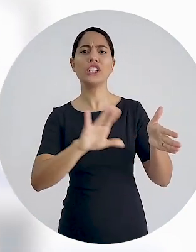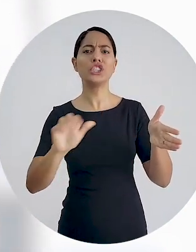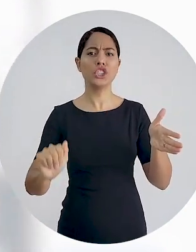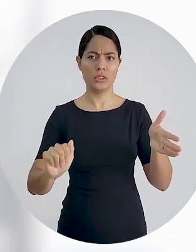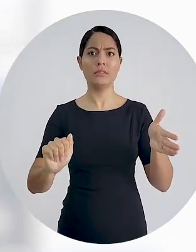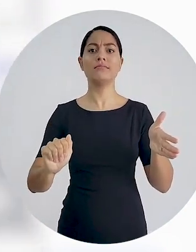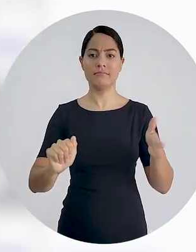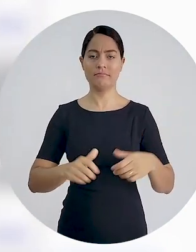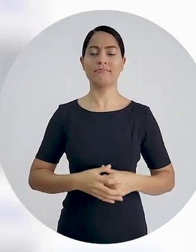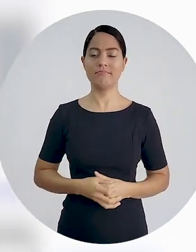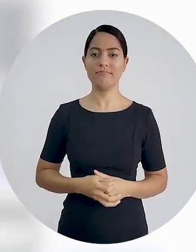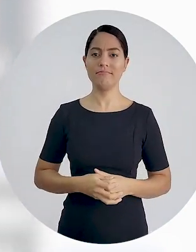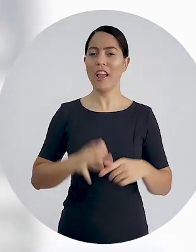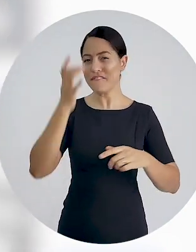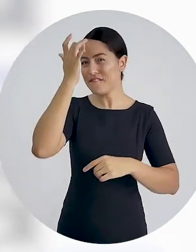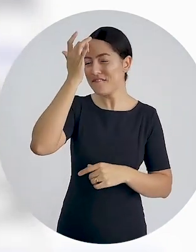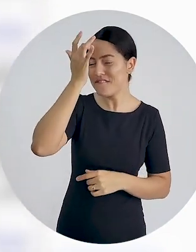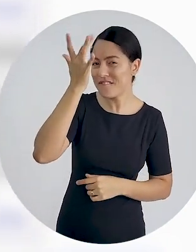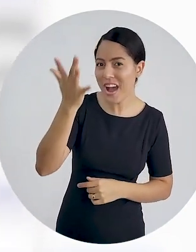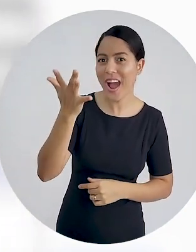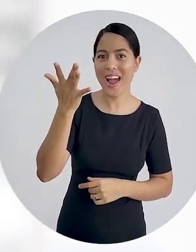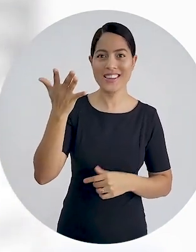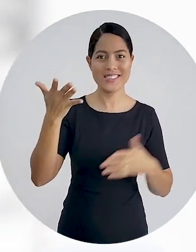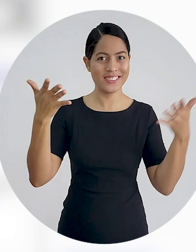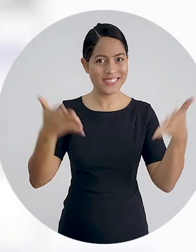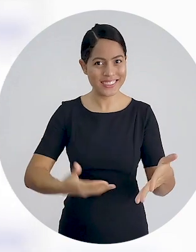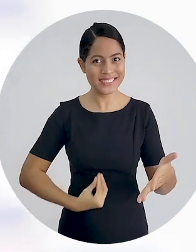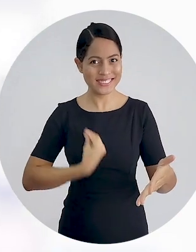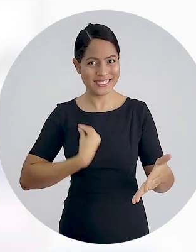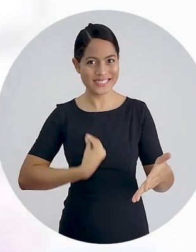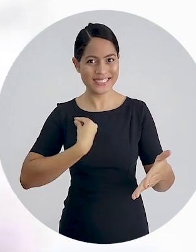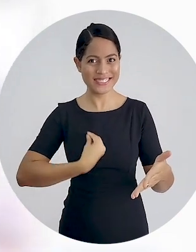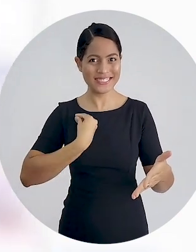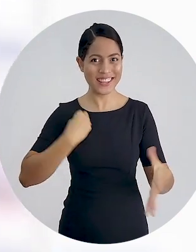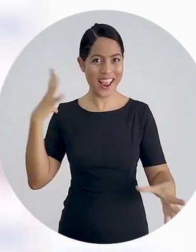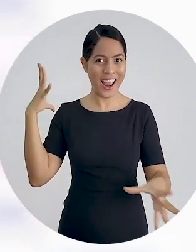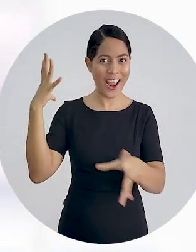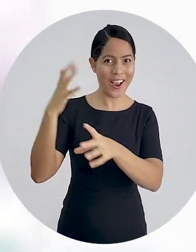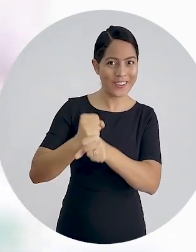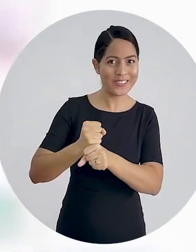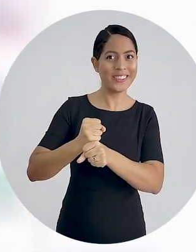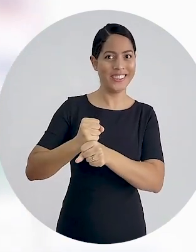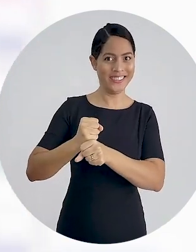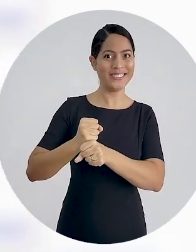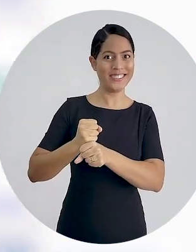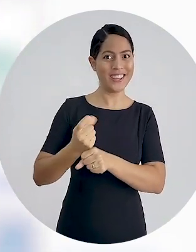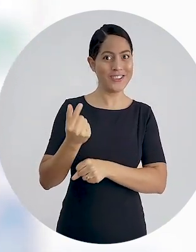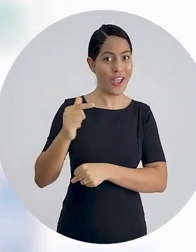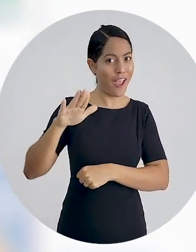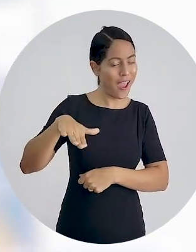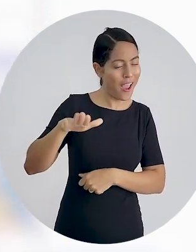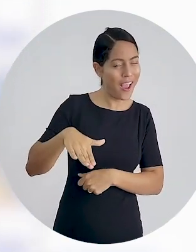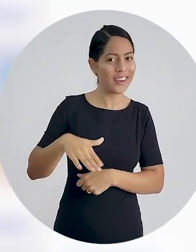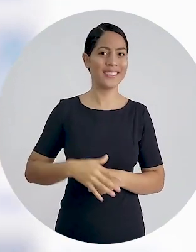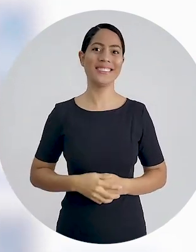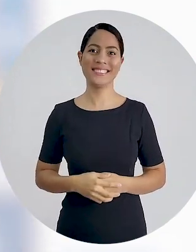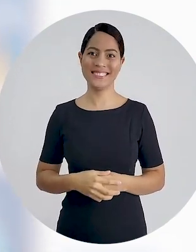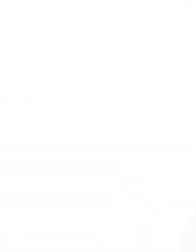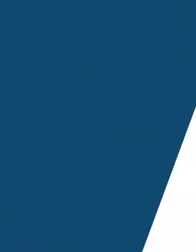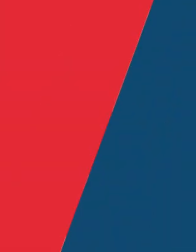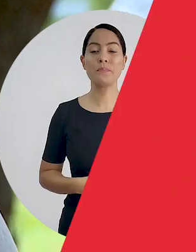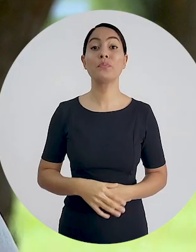dias após o check-out. É muito fácil. Participe, acumule, economize. Programa Anuidade